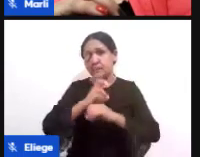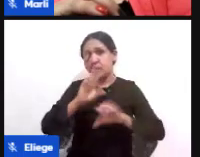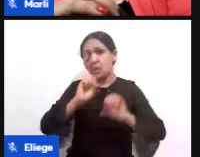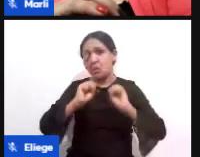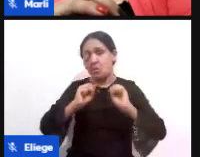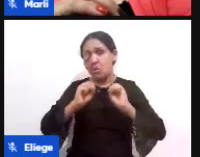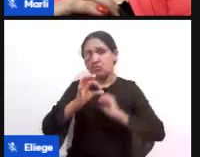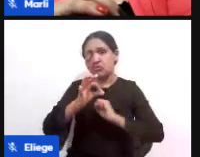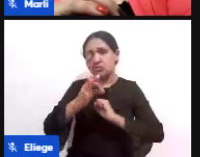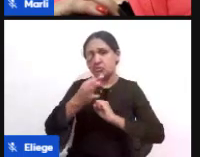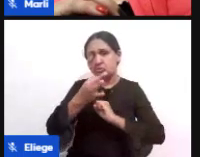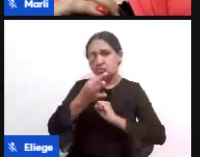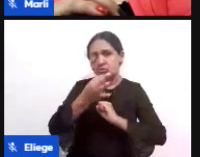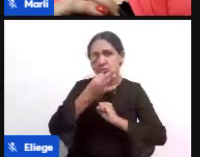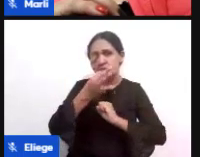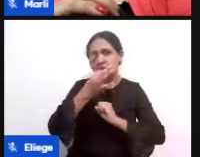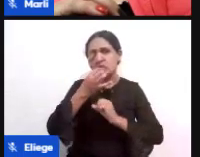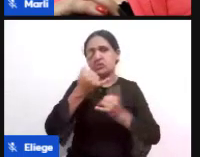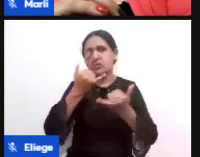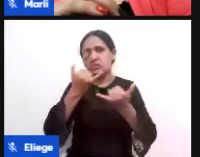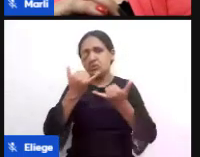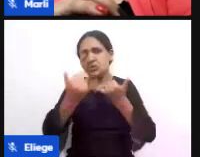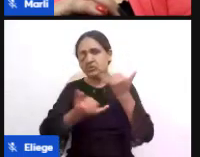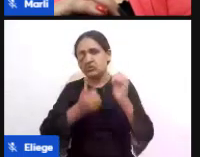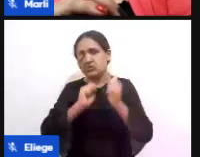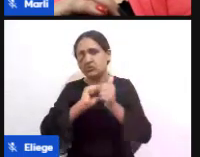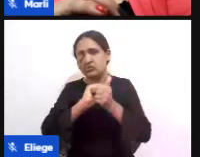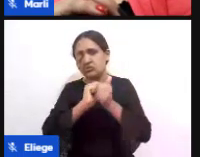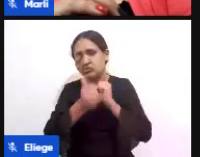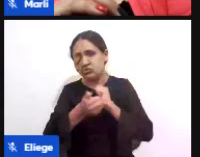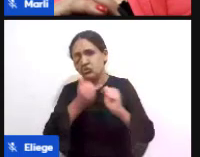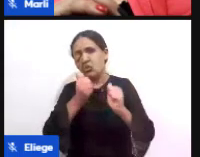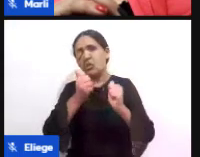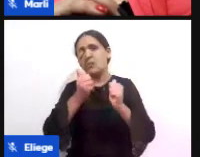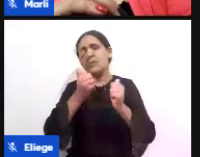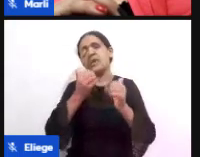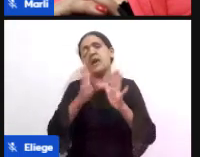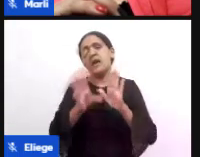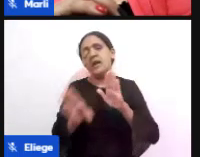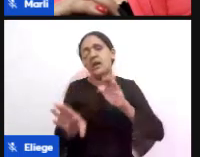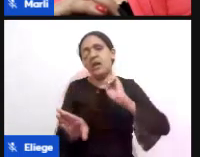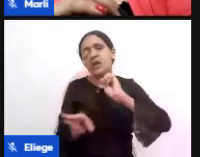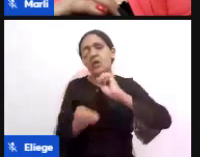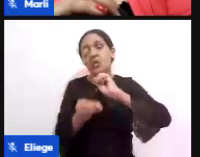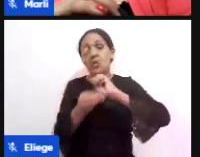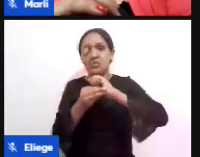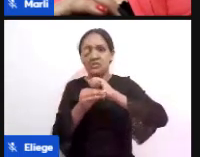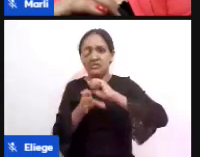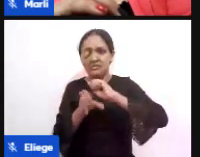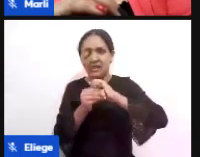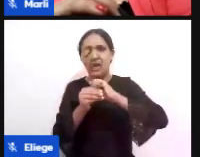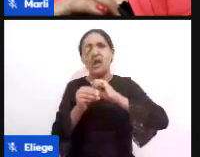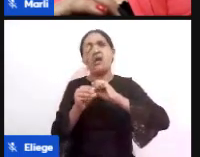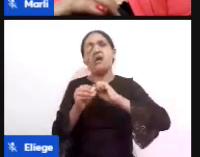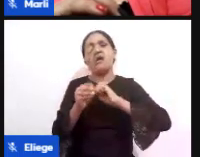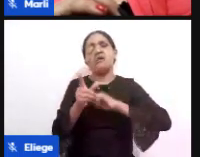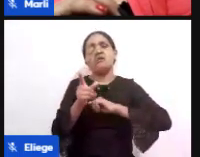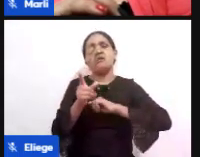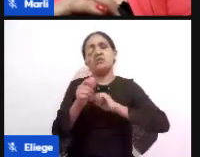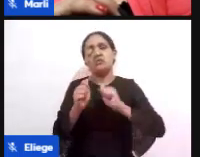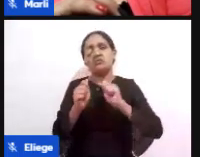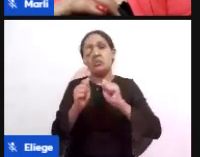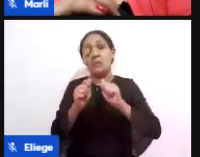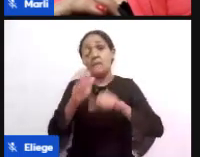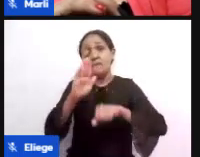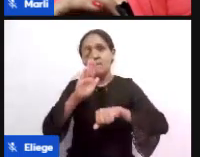jogos para complementar, para que ele tenha para consolidar mais o conteúdo que